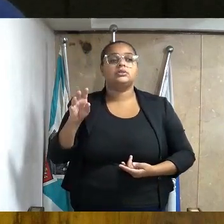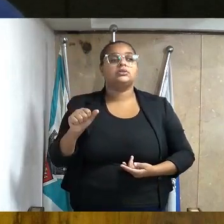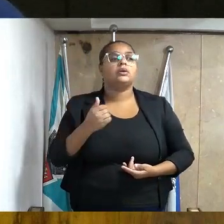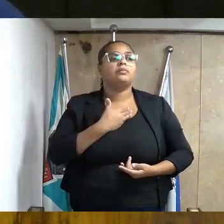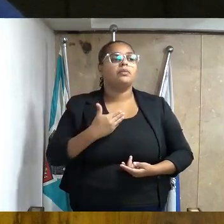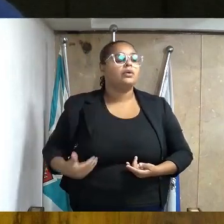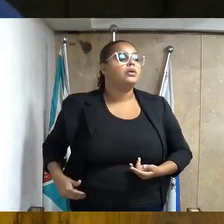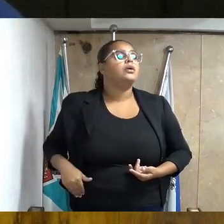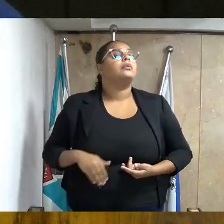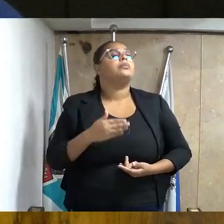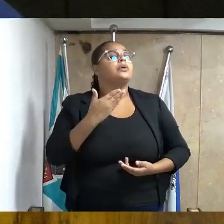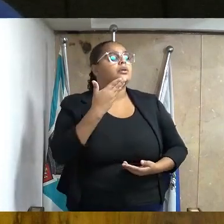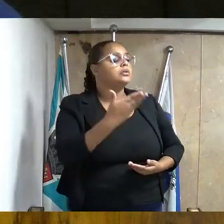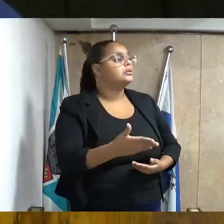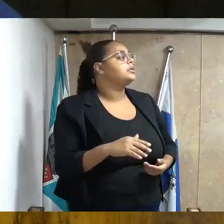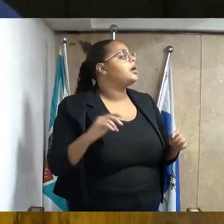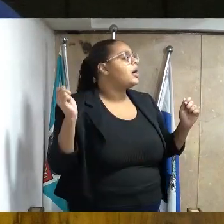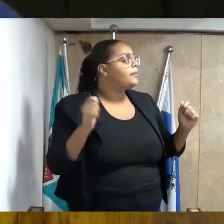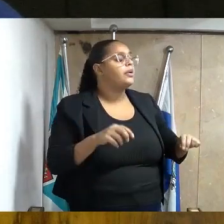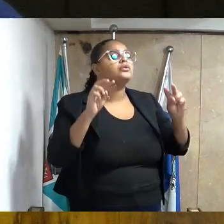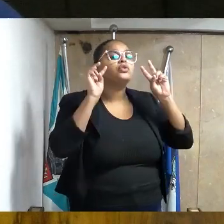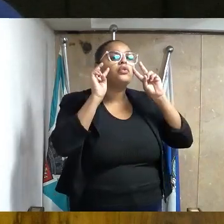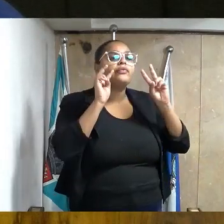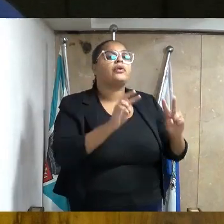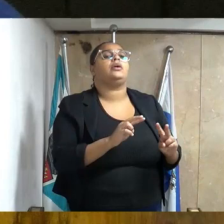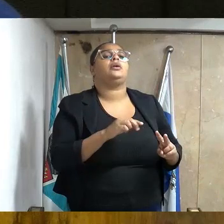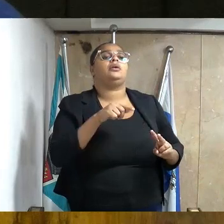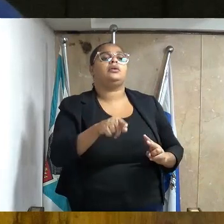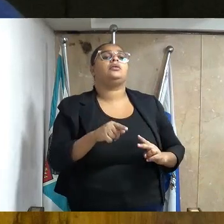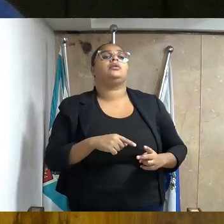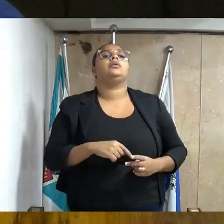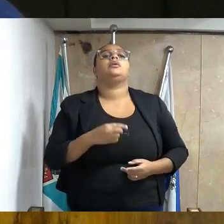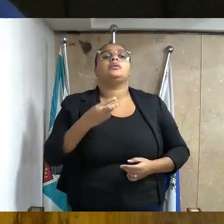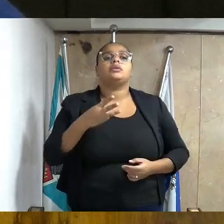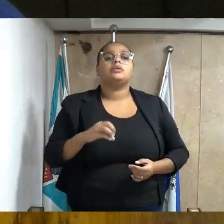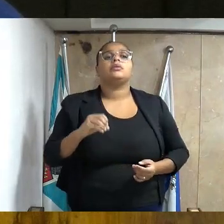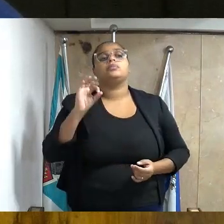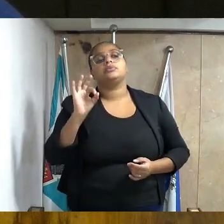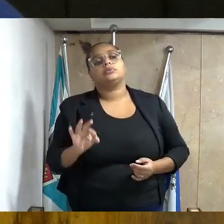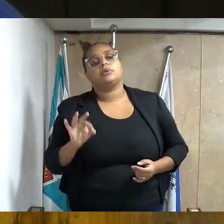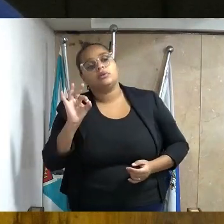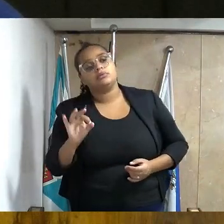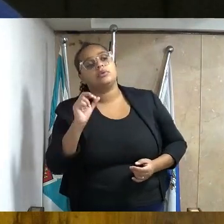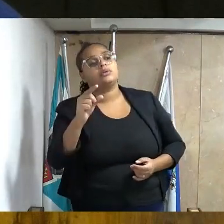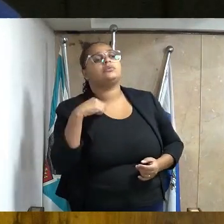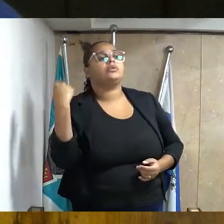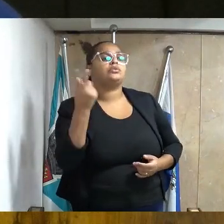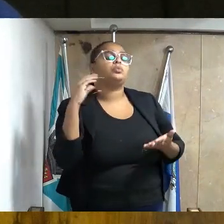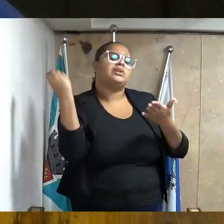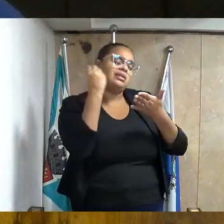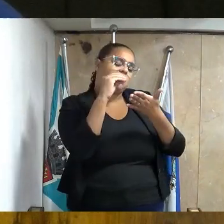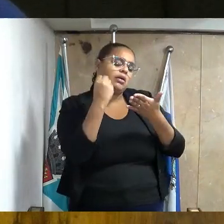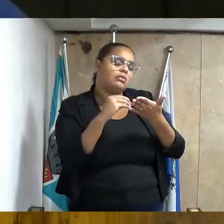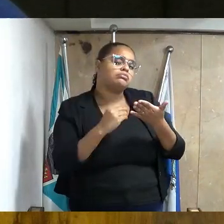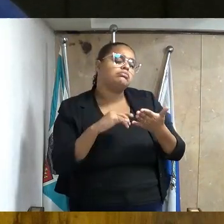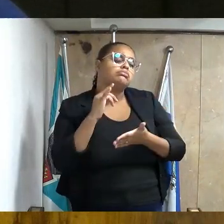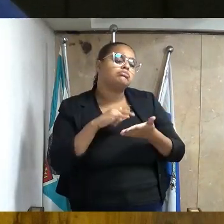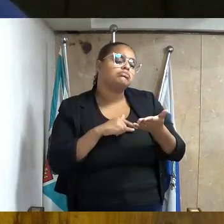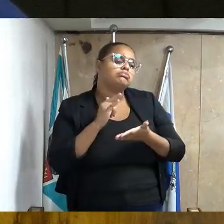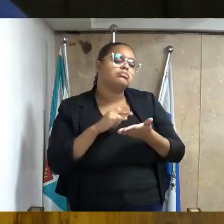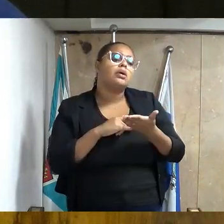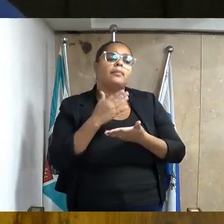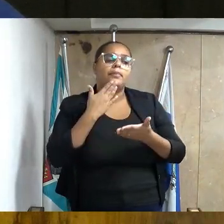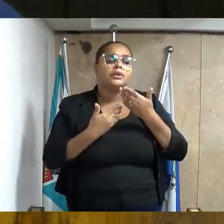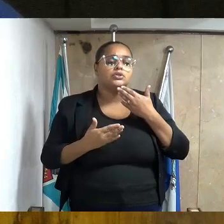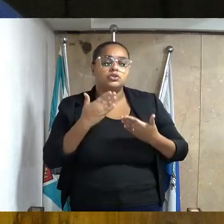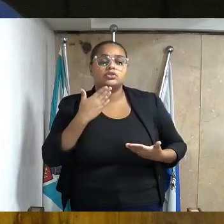a presidência ficou de verificar o que está acontecendo. Nós protocolamos um documento